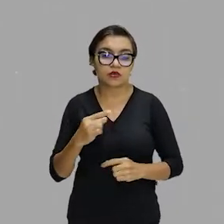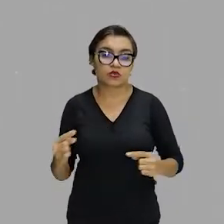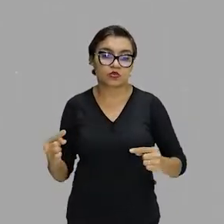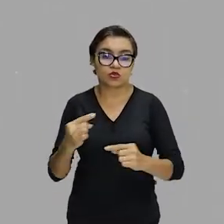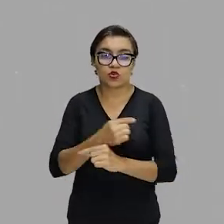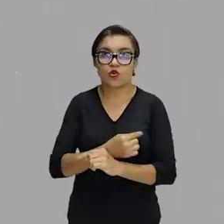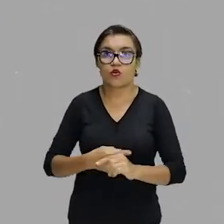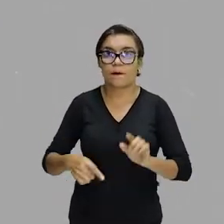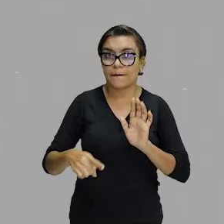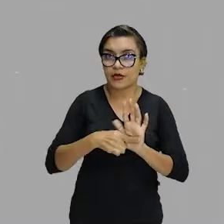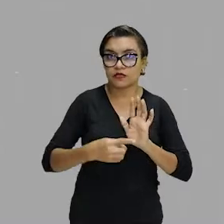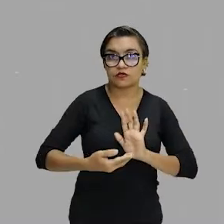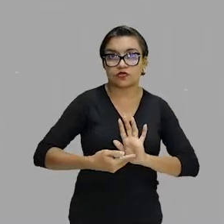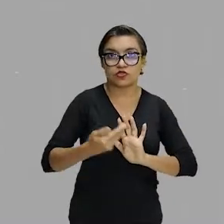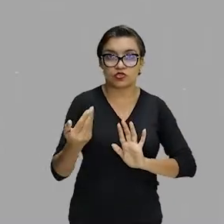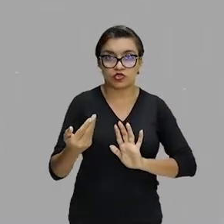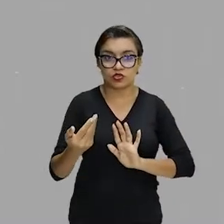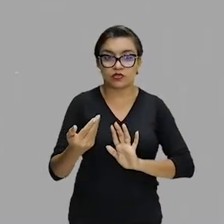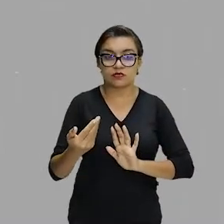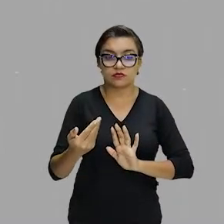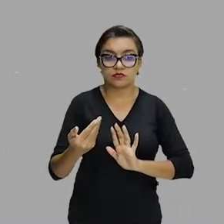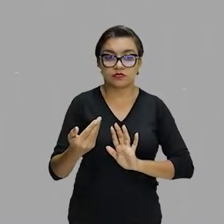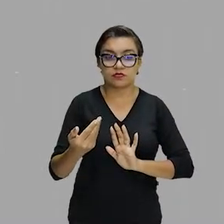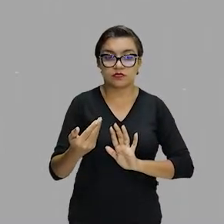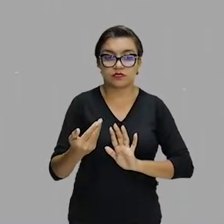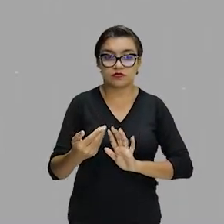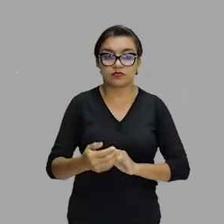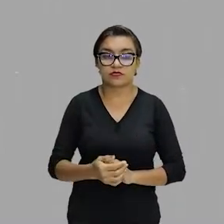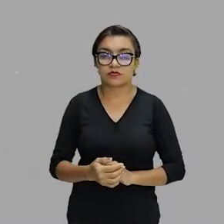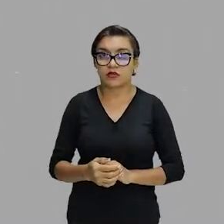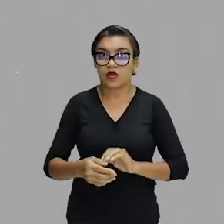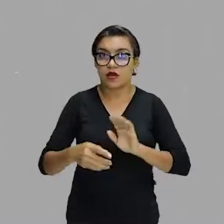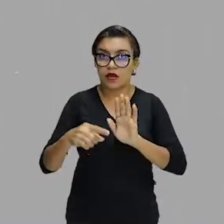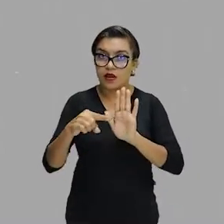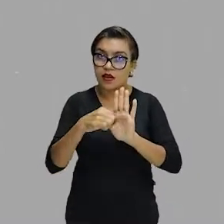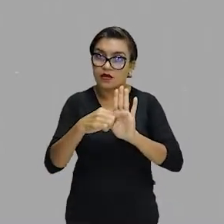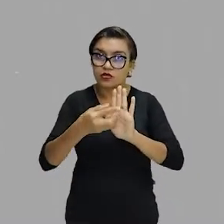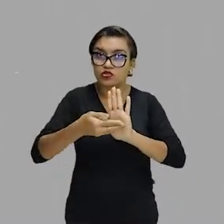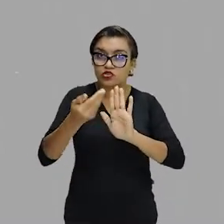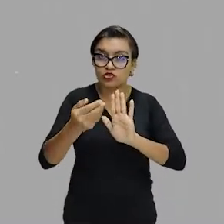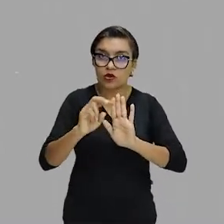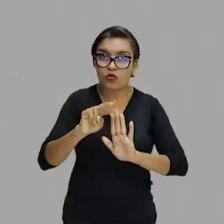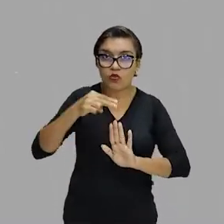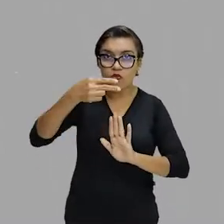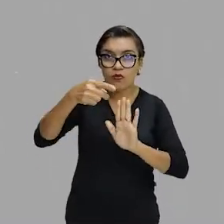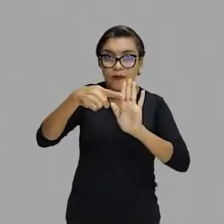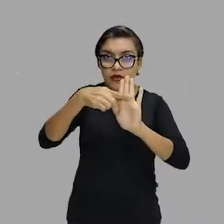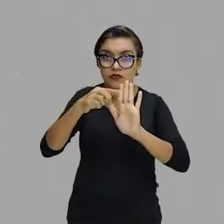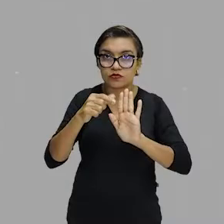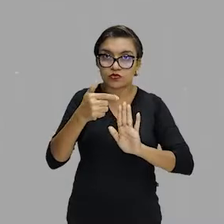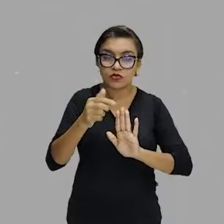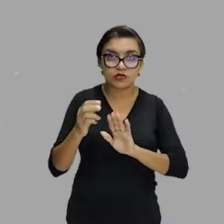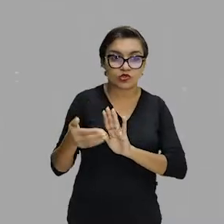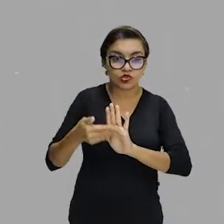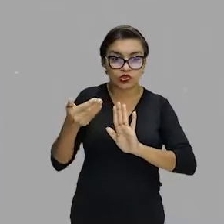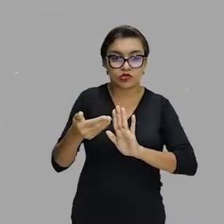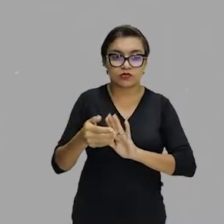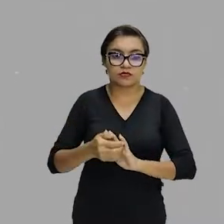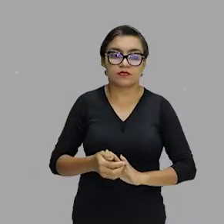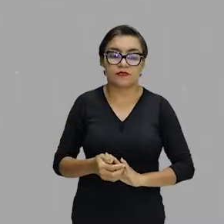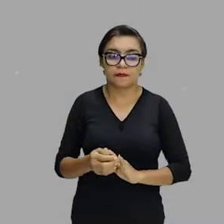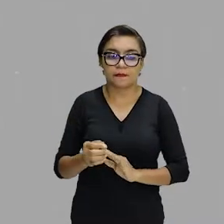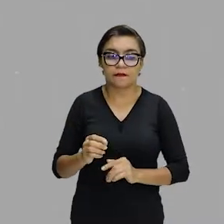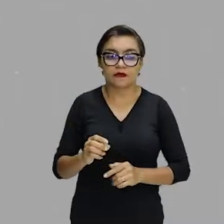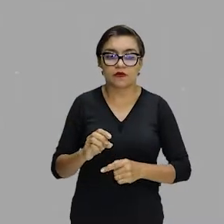sinal de menos do expoente e repetir tudo o que sobrou no denominador. Botamos o 1 como numerador e